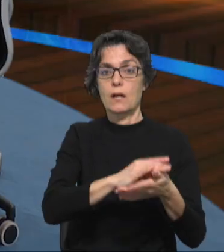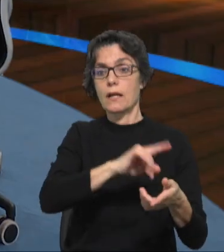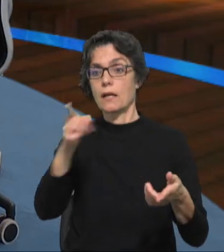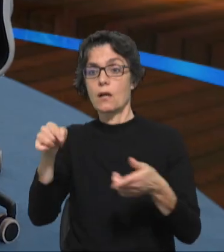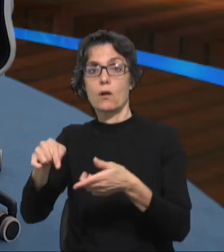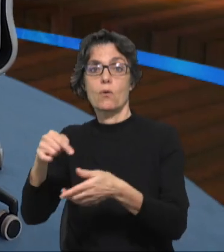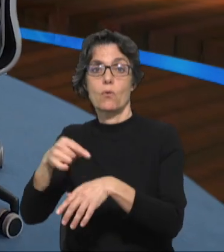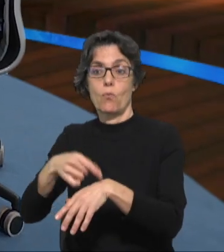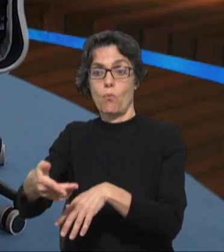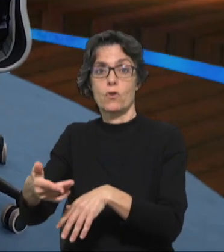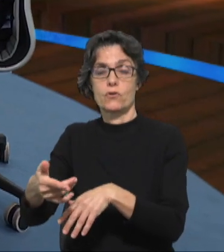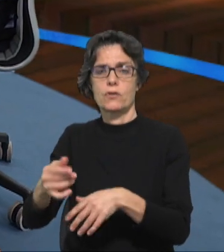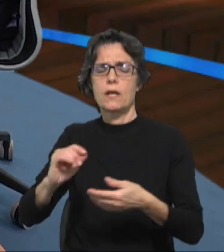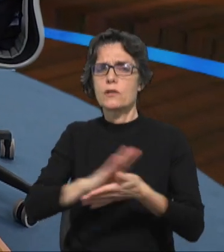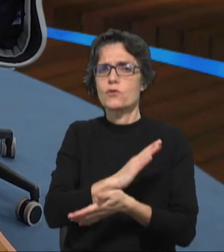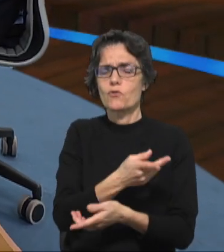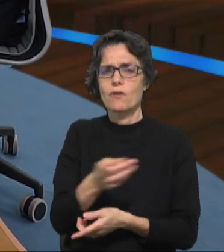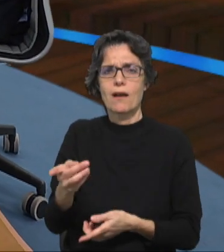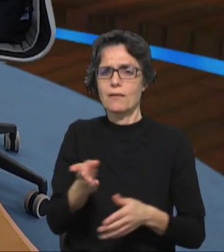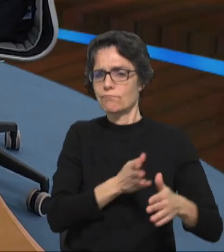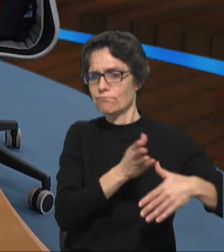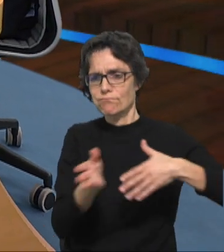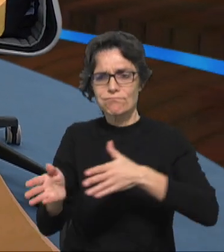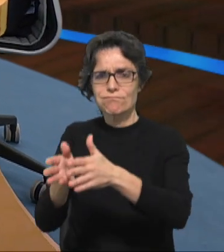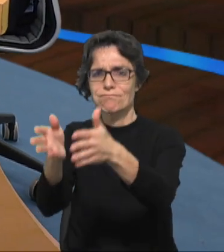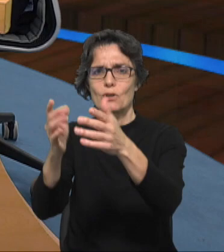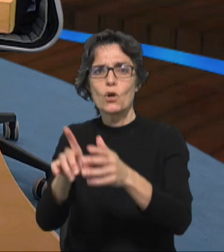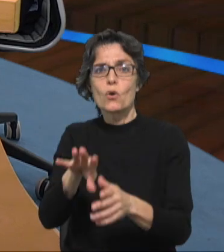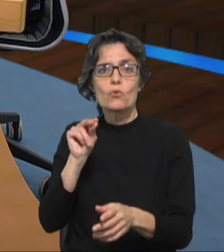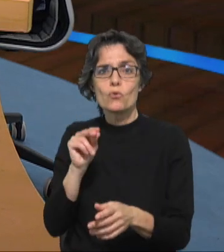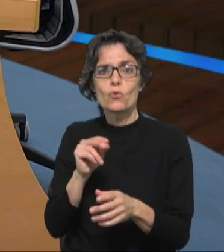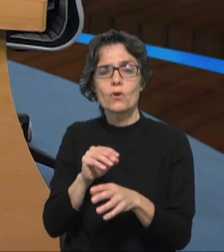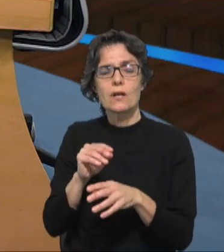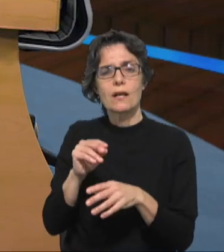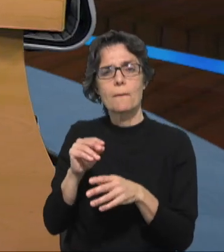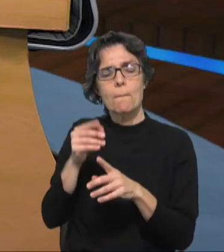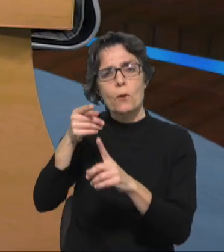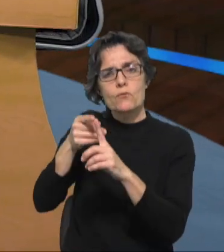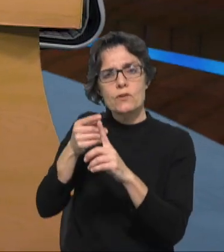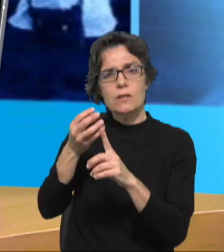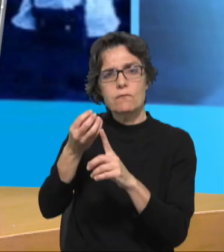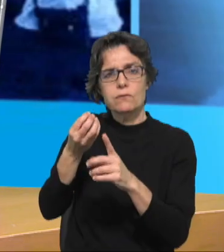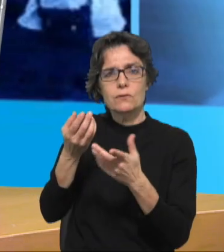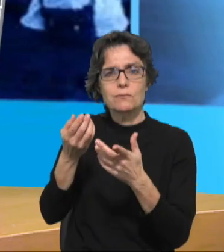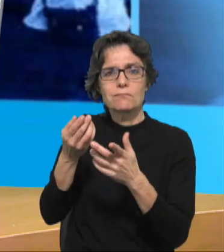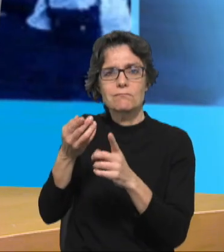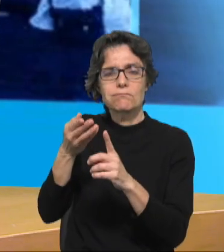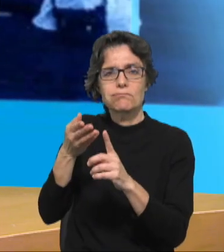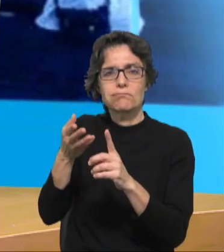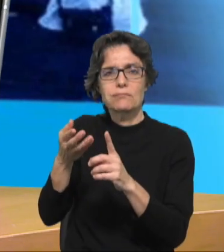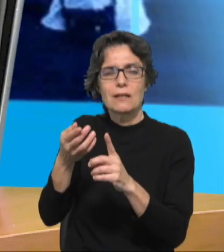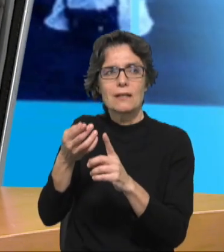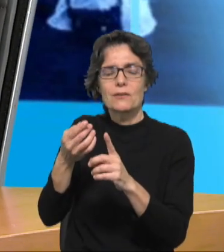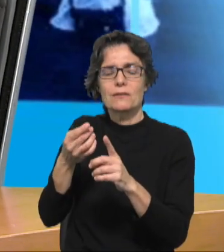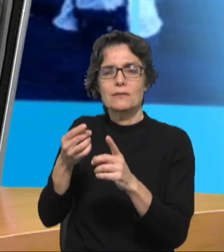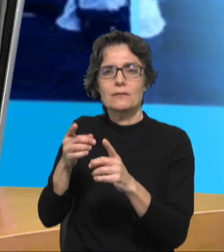é? O jornal nunca perdeu ou nunca se desviou, ao fim e ao cabo, do seu propósito. Sim, é curioso e acho que devo aqui neste